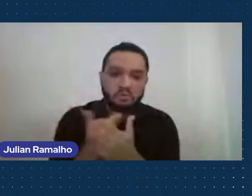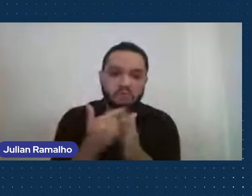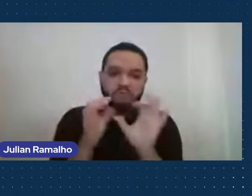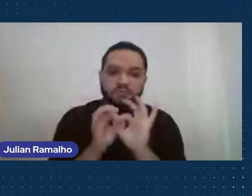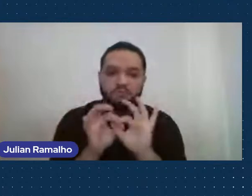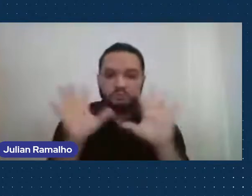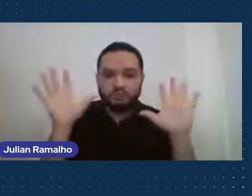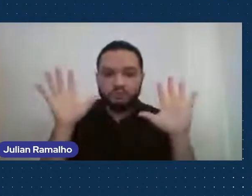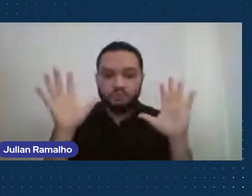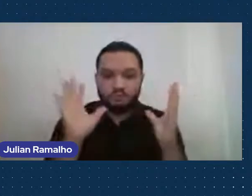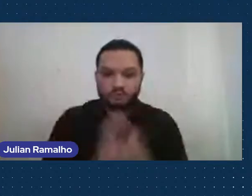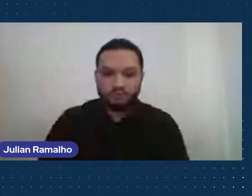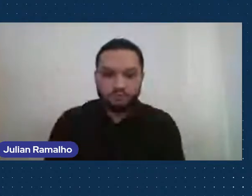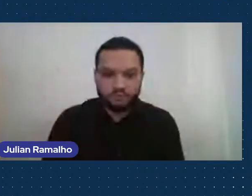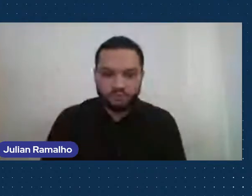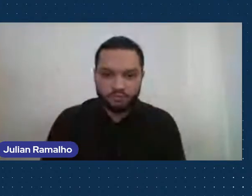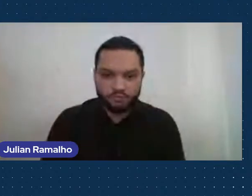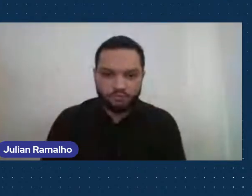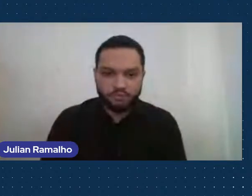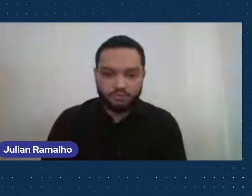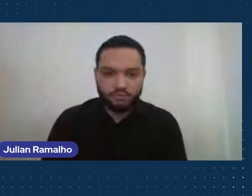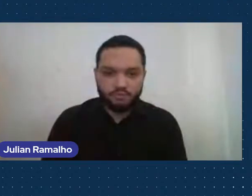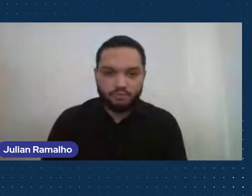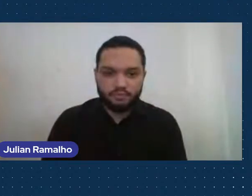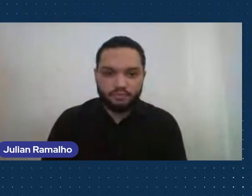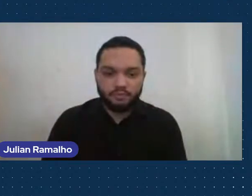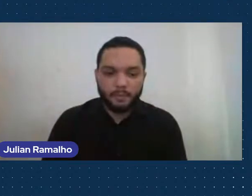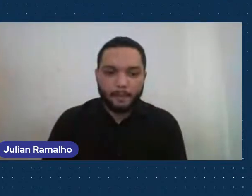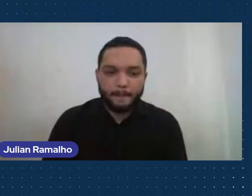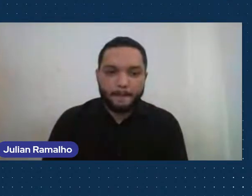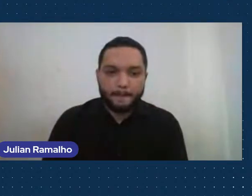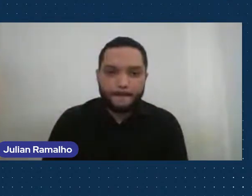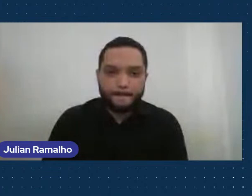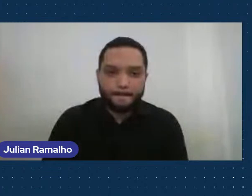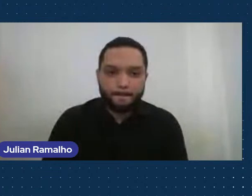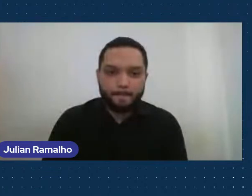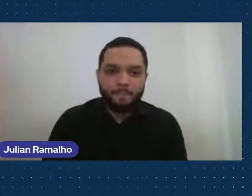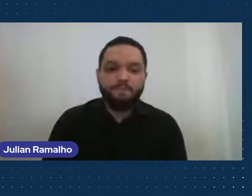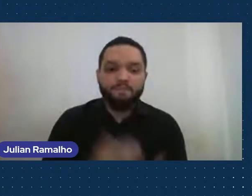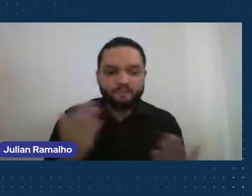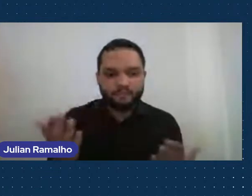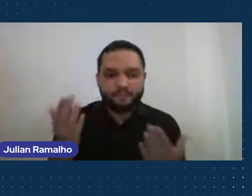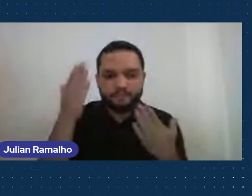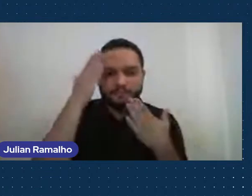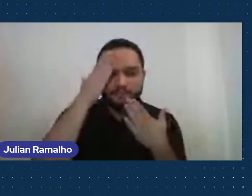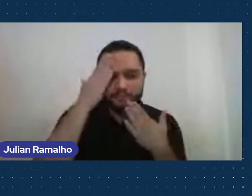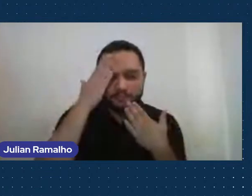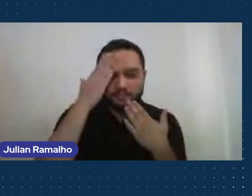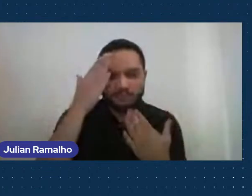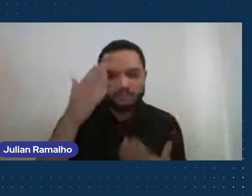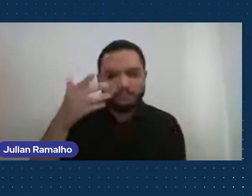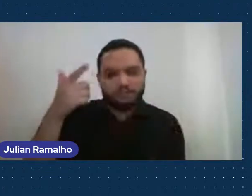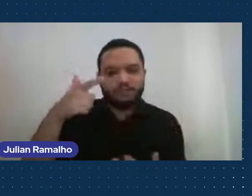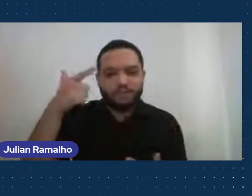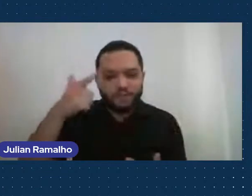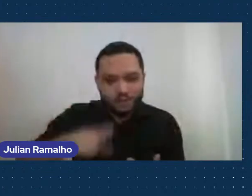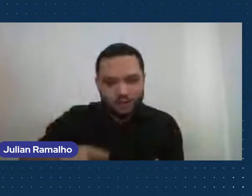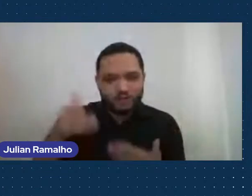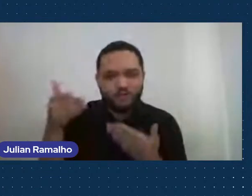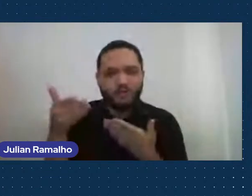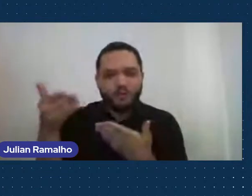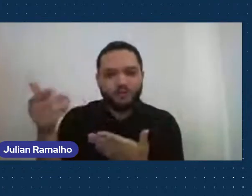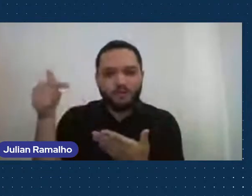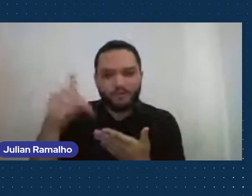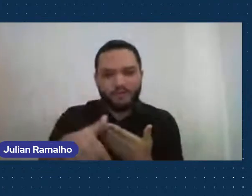para tornar ainda mais claro essas dicas que eu dei. E já agradeço aqui por mais um ano, por mais um convite